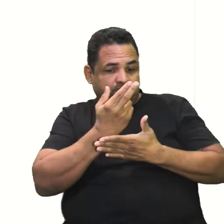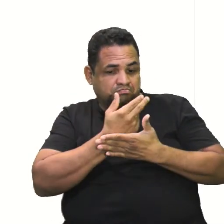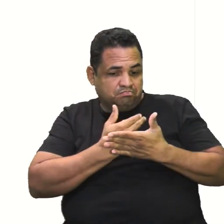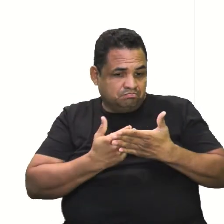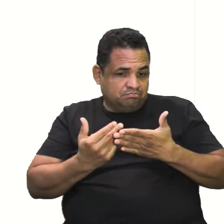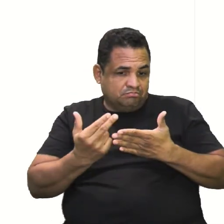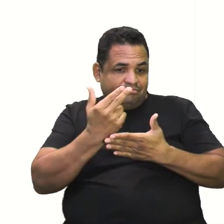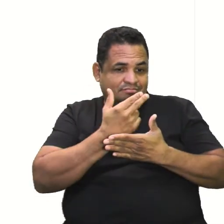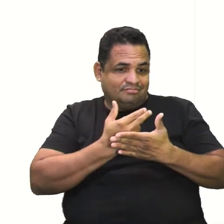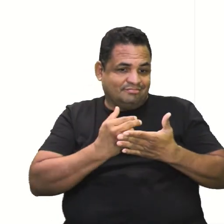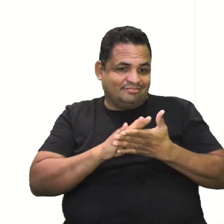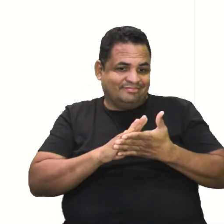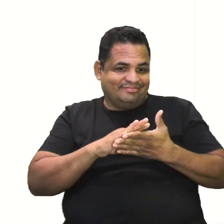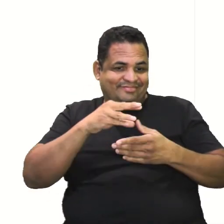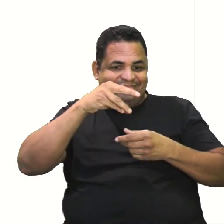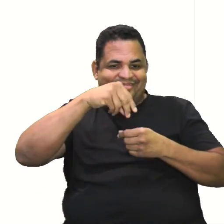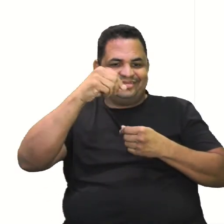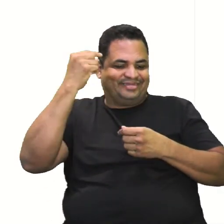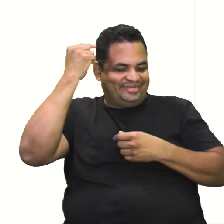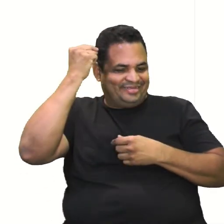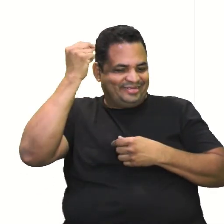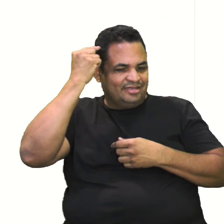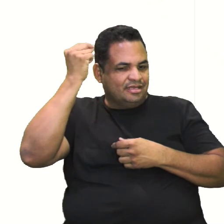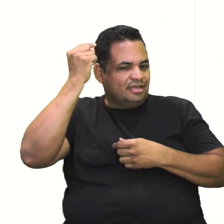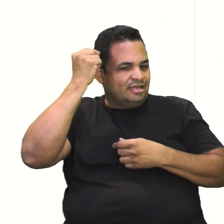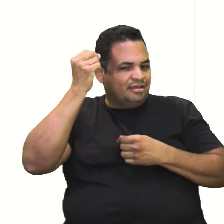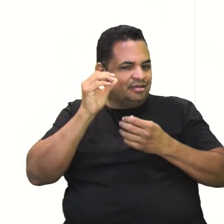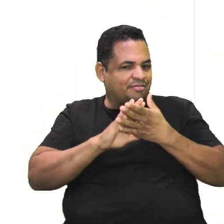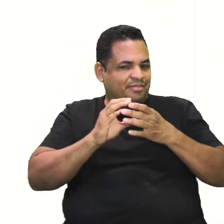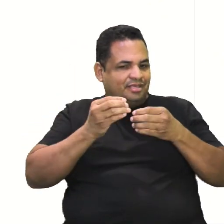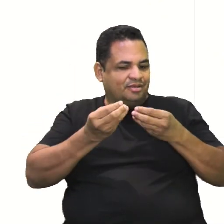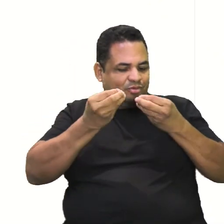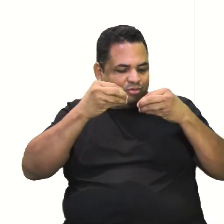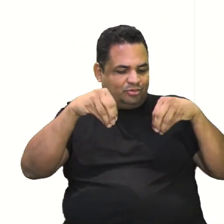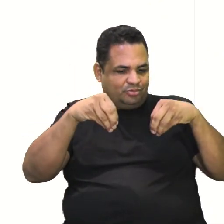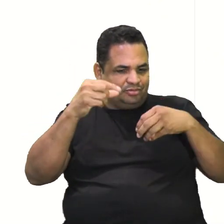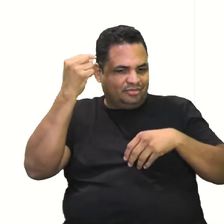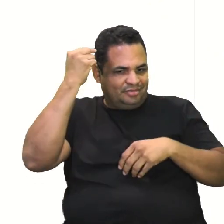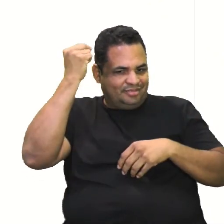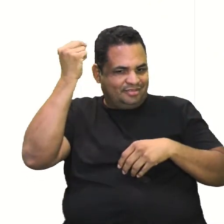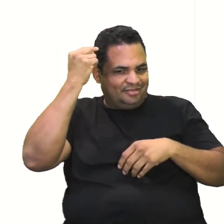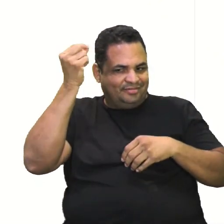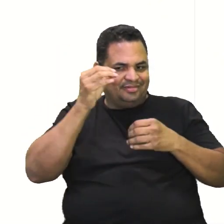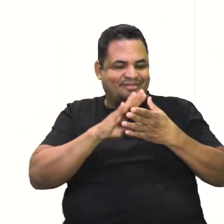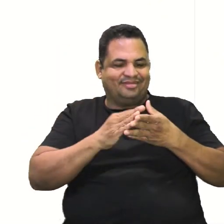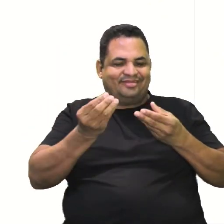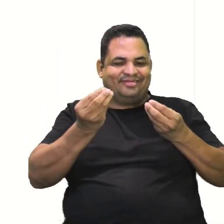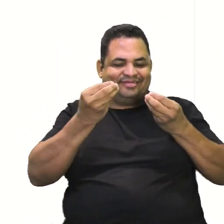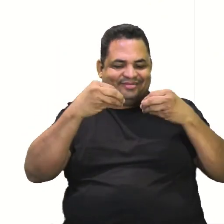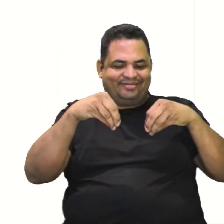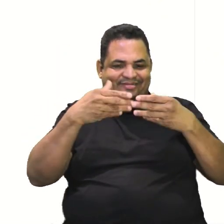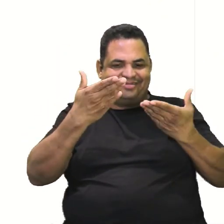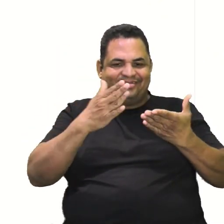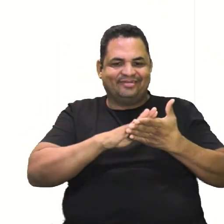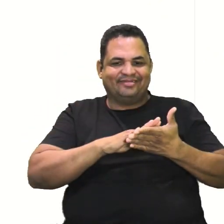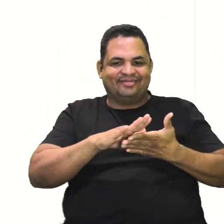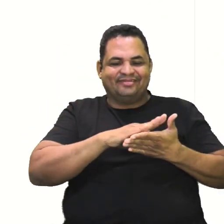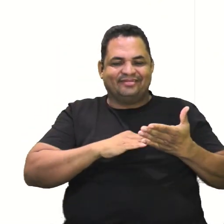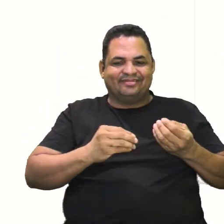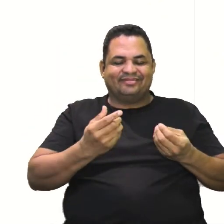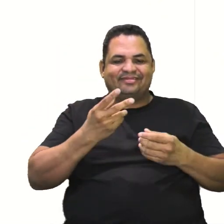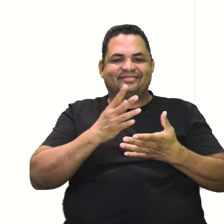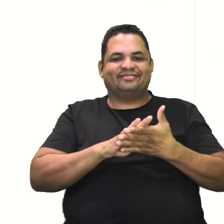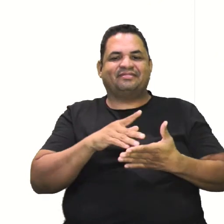alguma coisa. Procurando o quê? Cabelo em ovo. Já viu essa, diretor? Esse teste de raciocínio